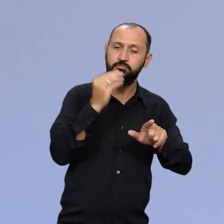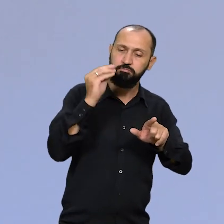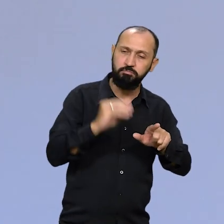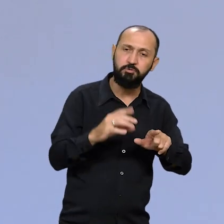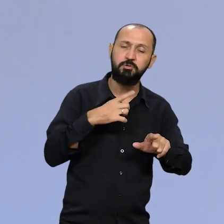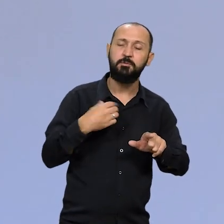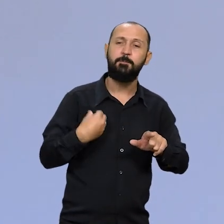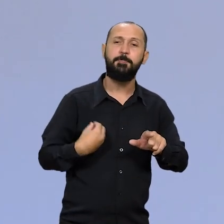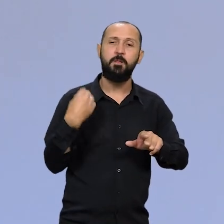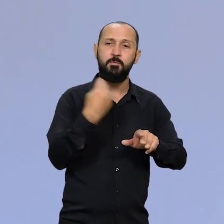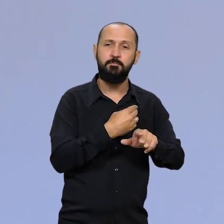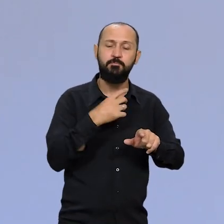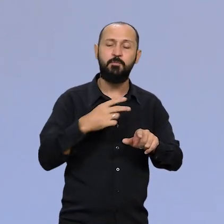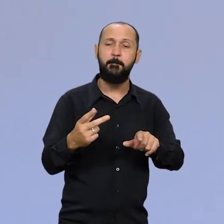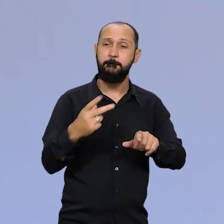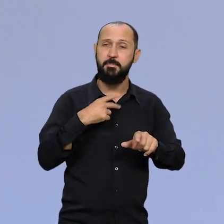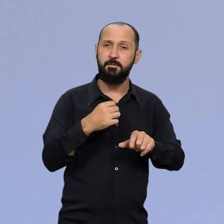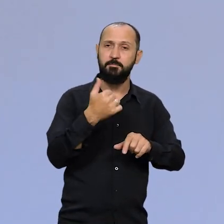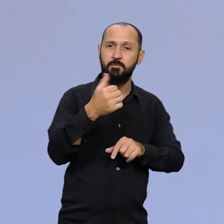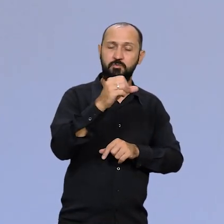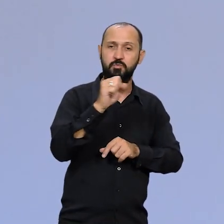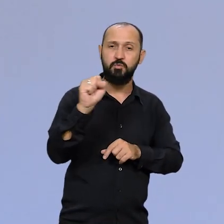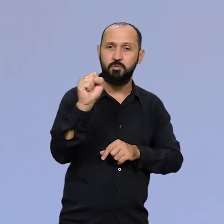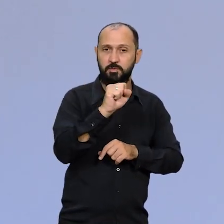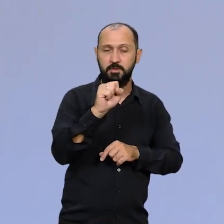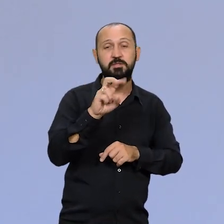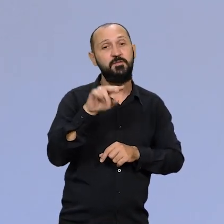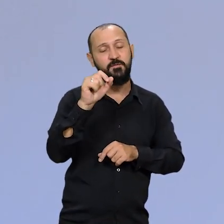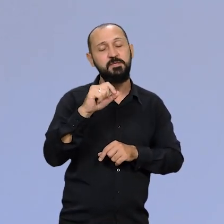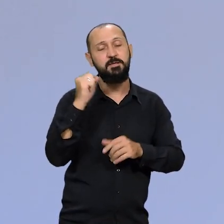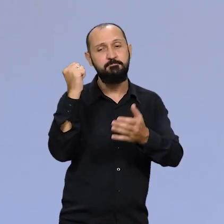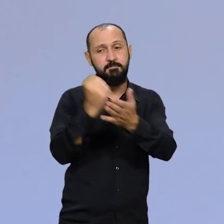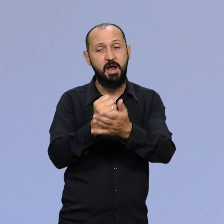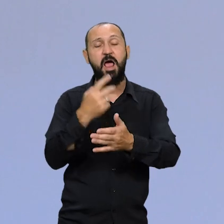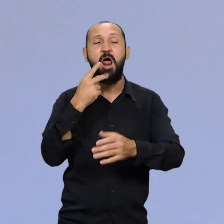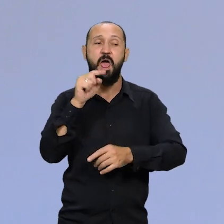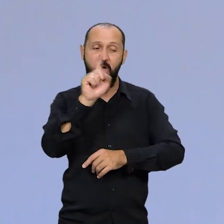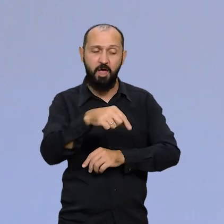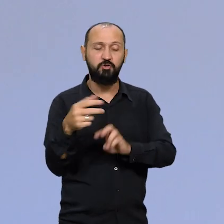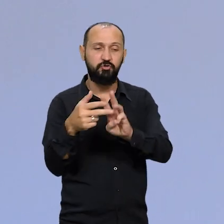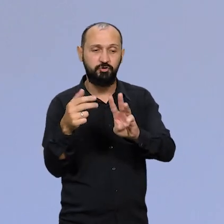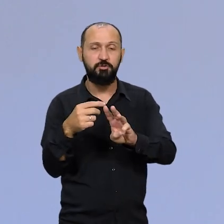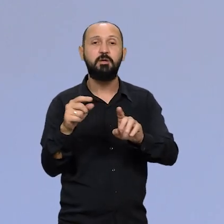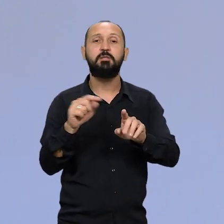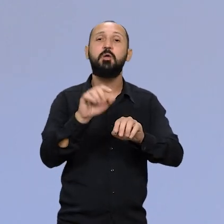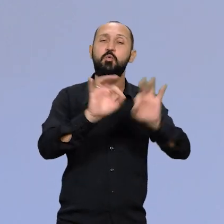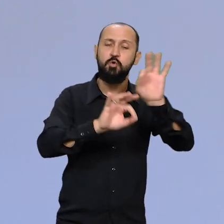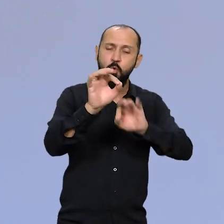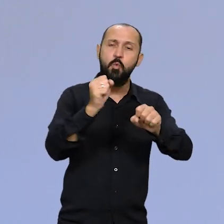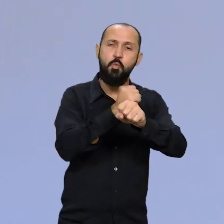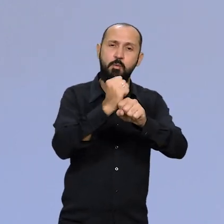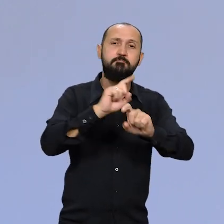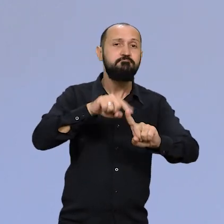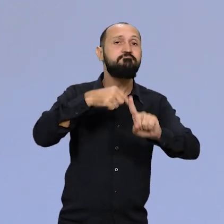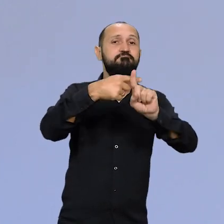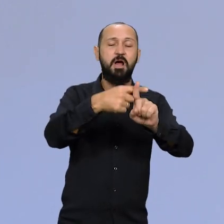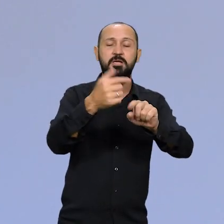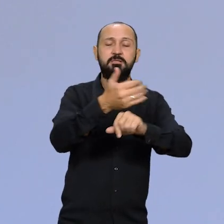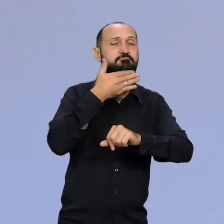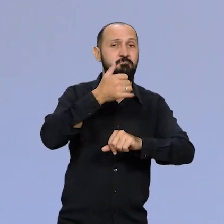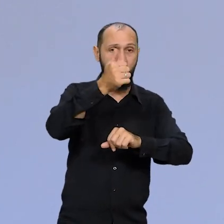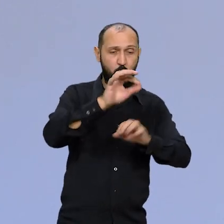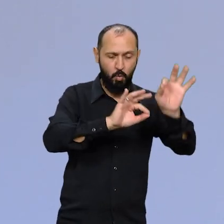particulares, legais e legítimas, em 1988, e que forem demarcadas como terras indígenas, deve ser viabilizada